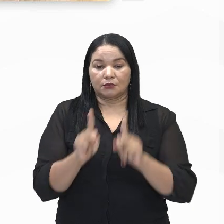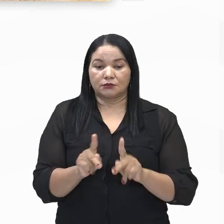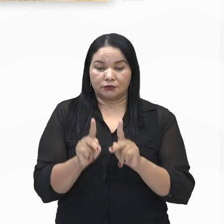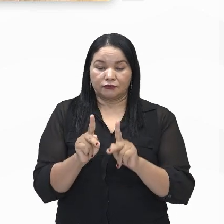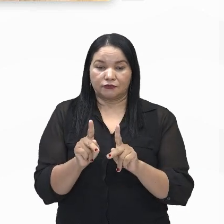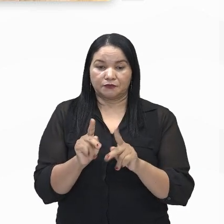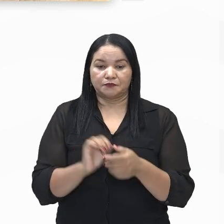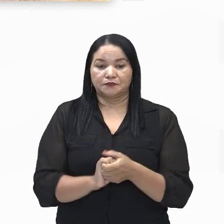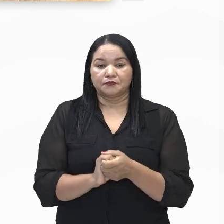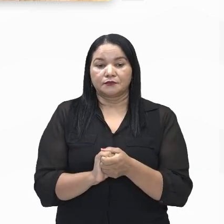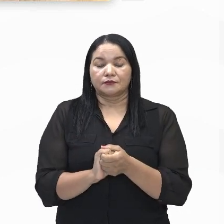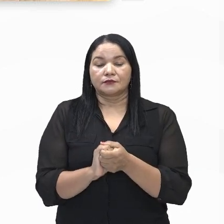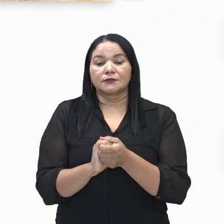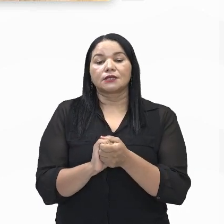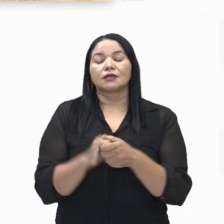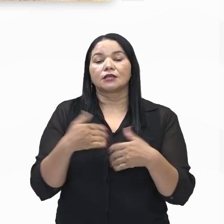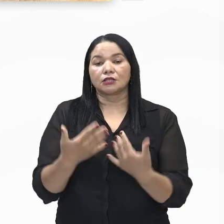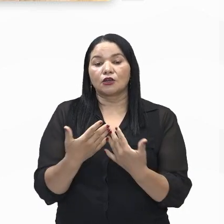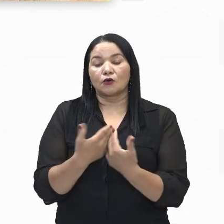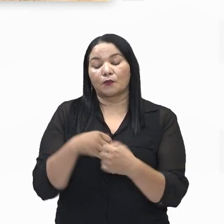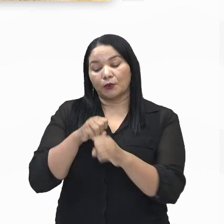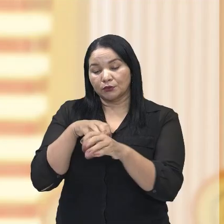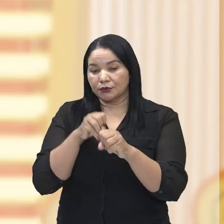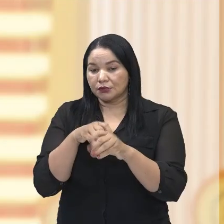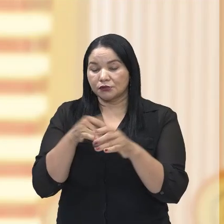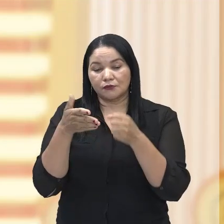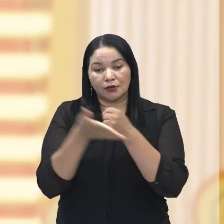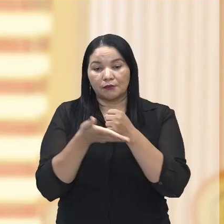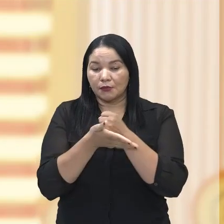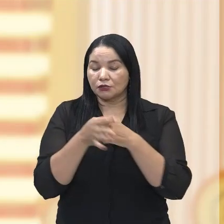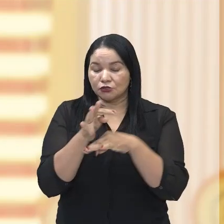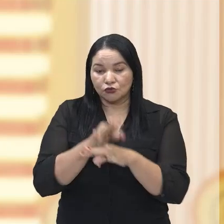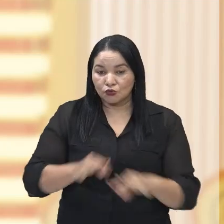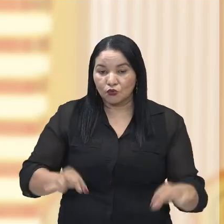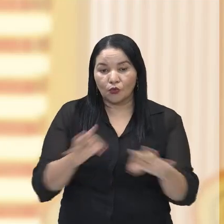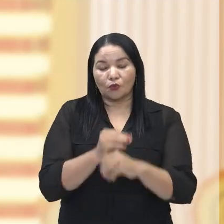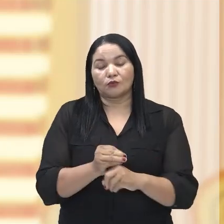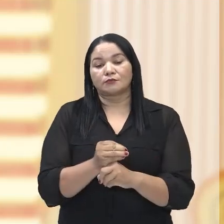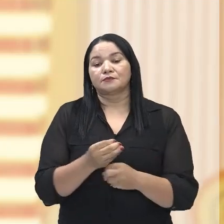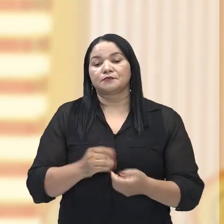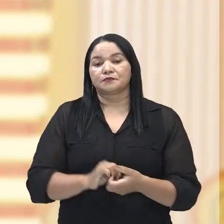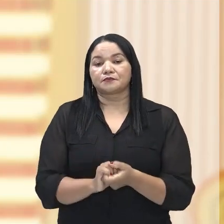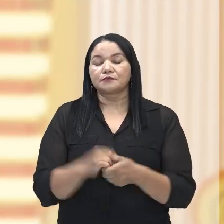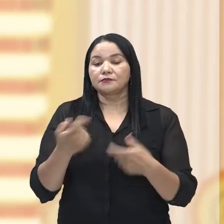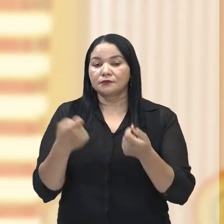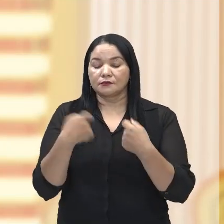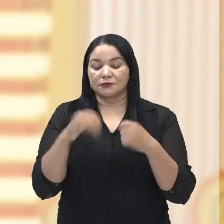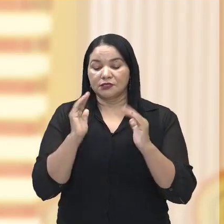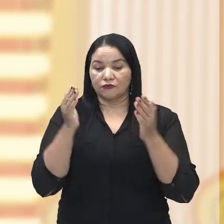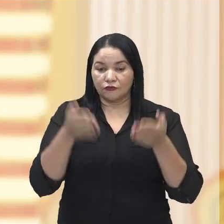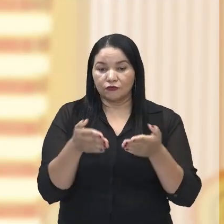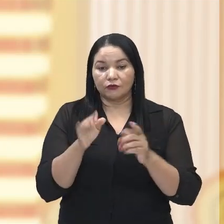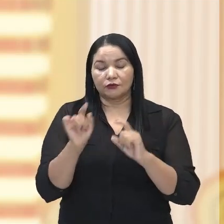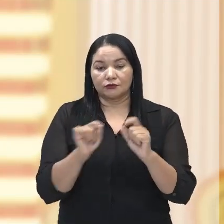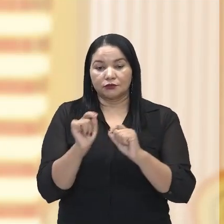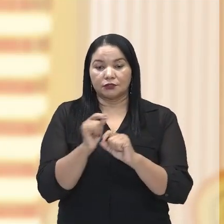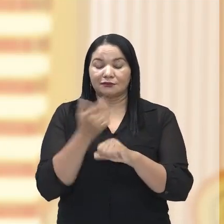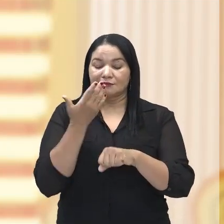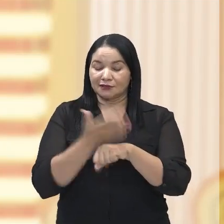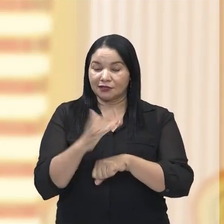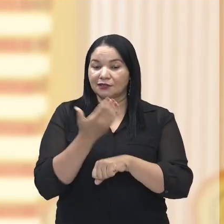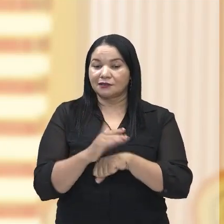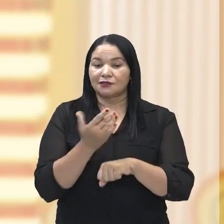a educação é a base de tudo. A gente tem que sempre focar em estar preparando